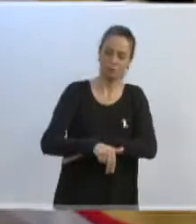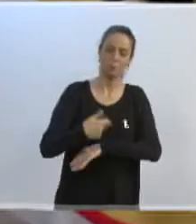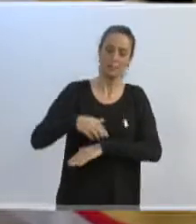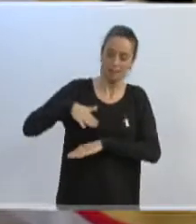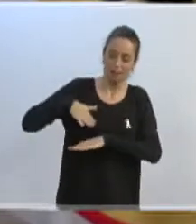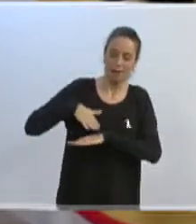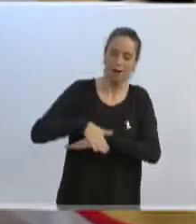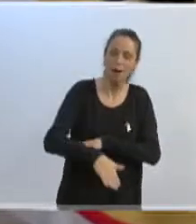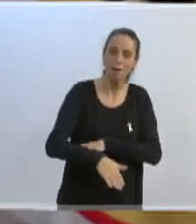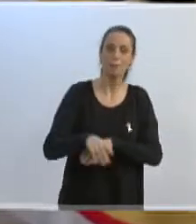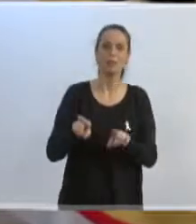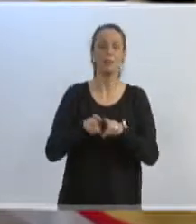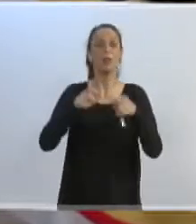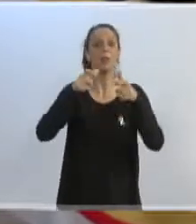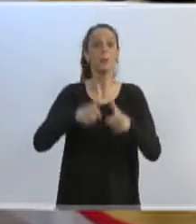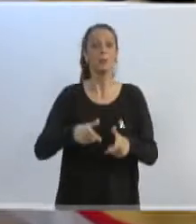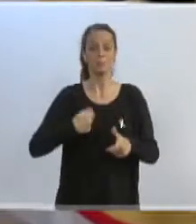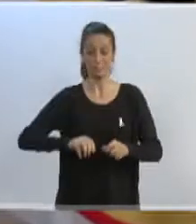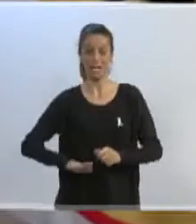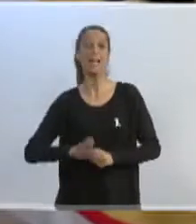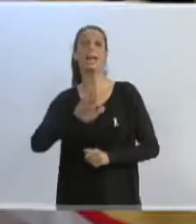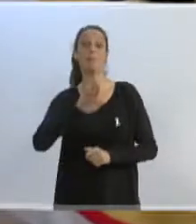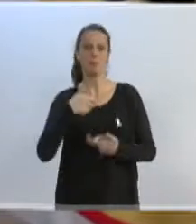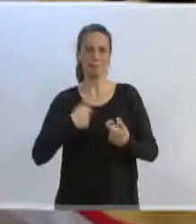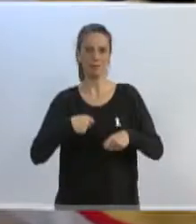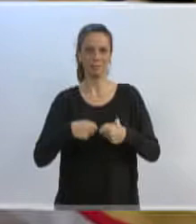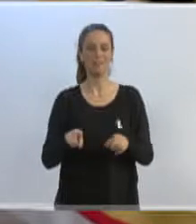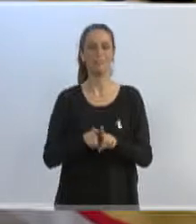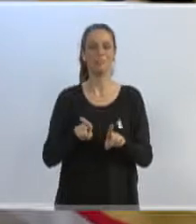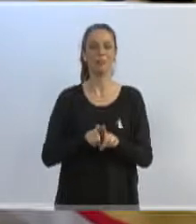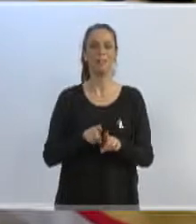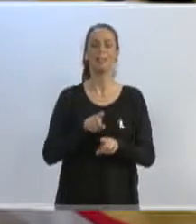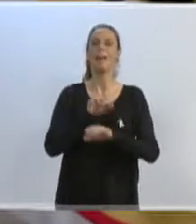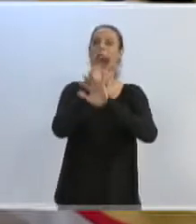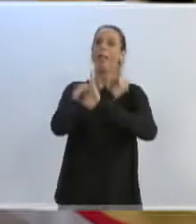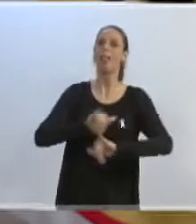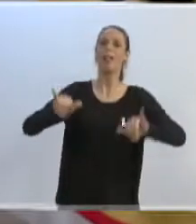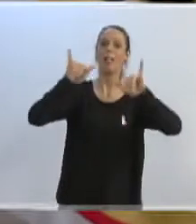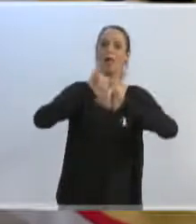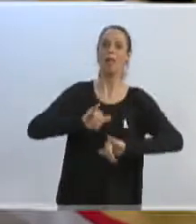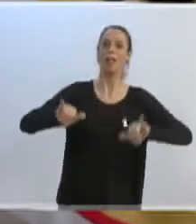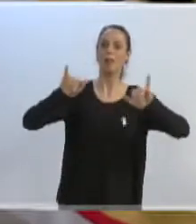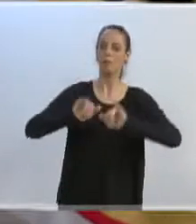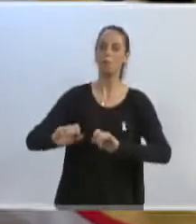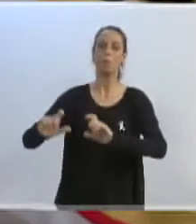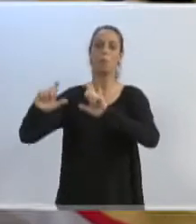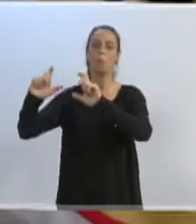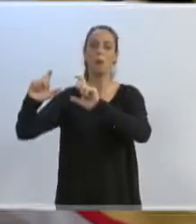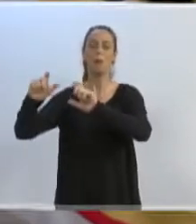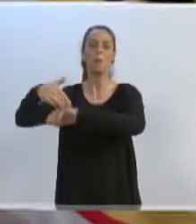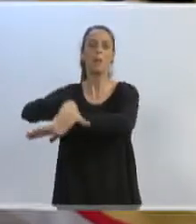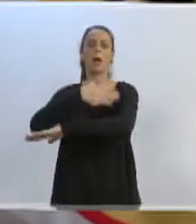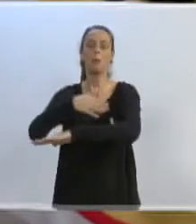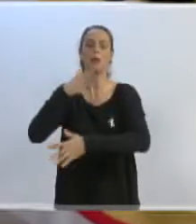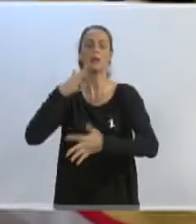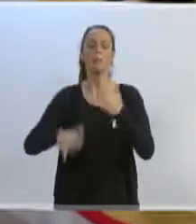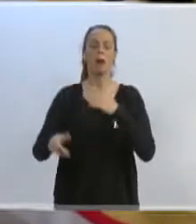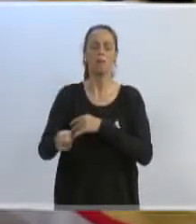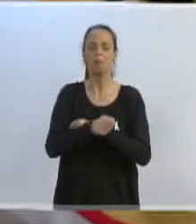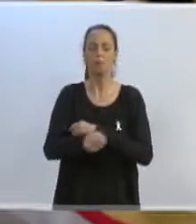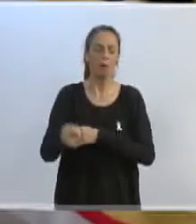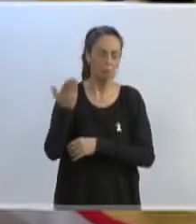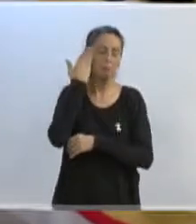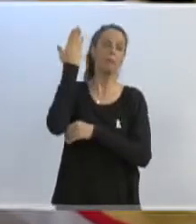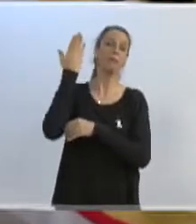rampazinha. Os estabelecimentos, para fazer sua propaganda, não bota as placazinhas de propaganda na rua para não atrapalhar